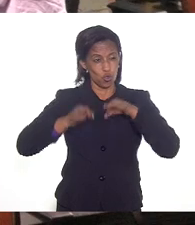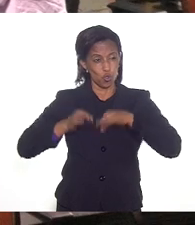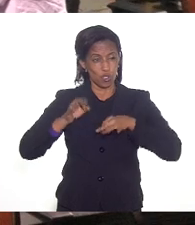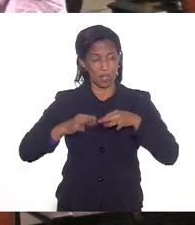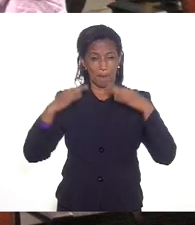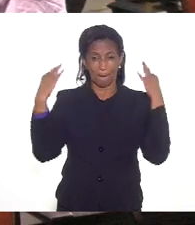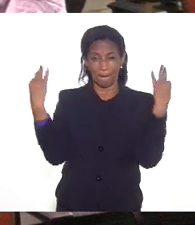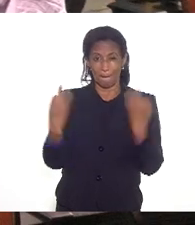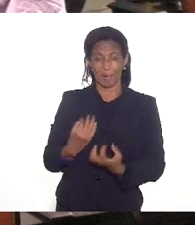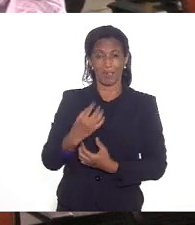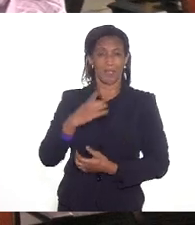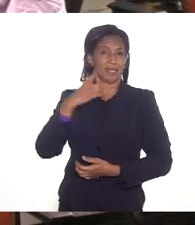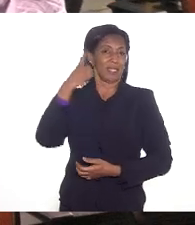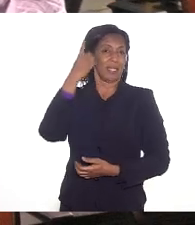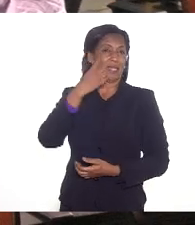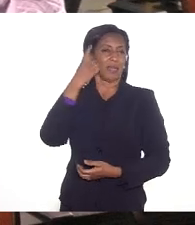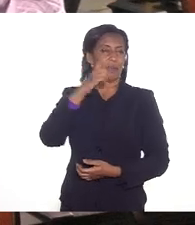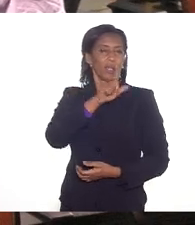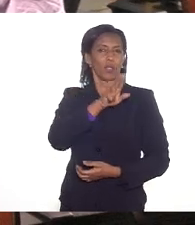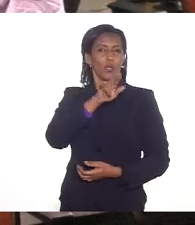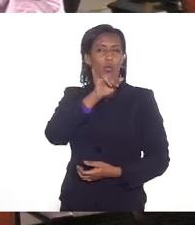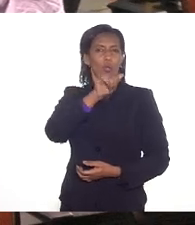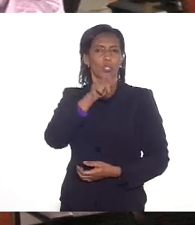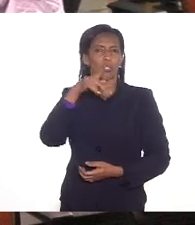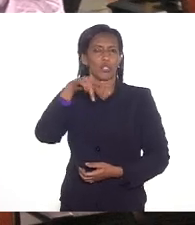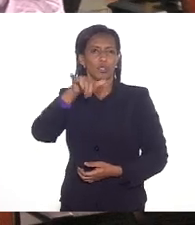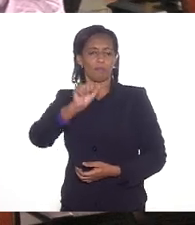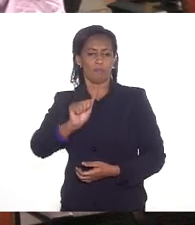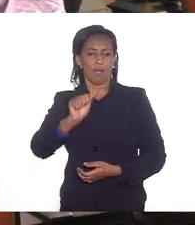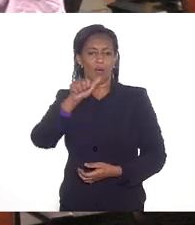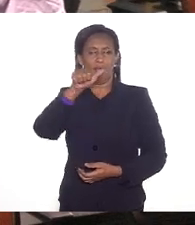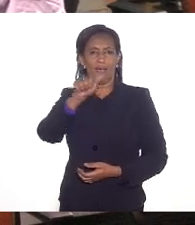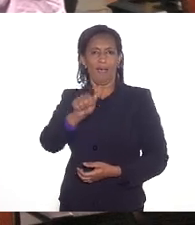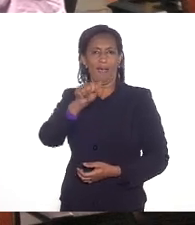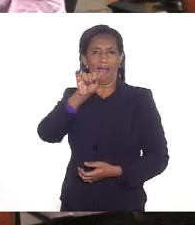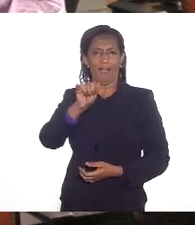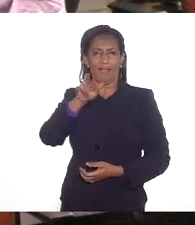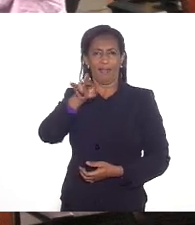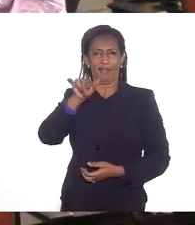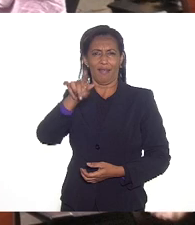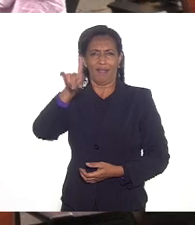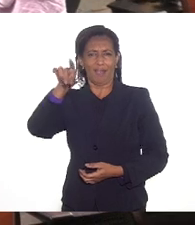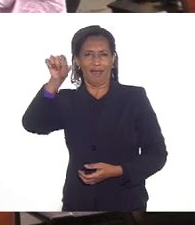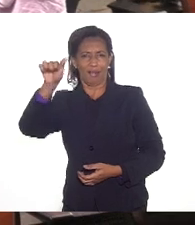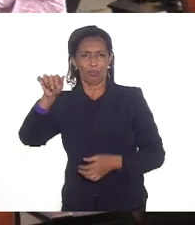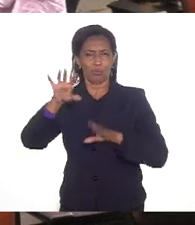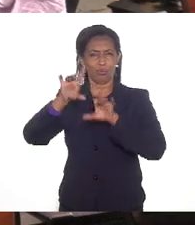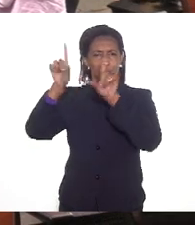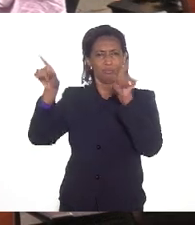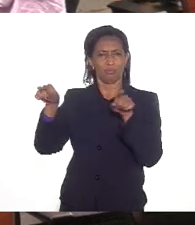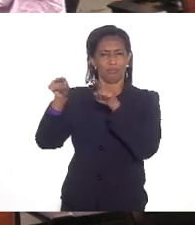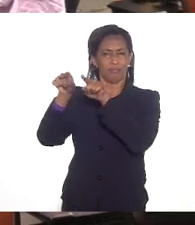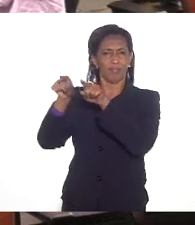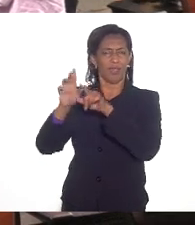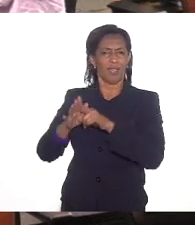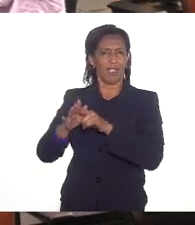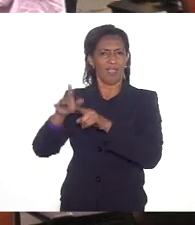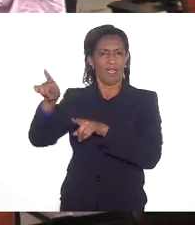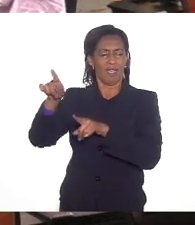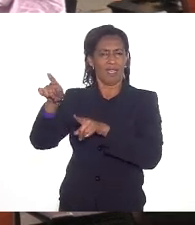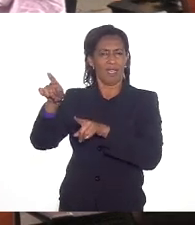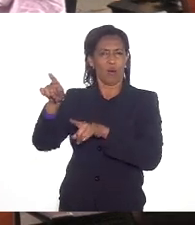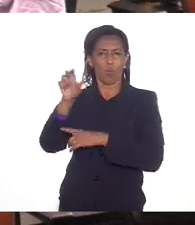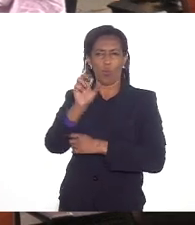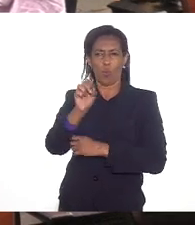nome da sala seria Deputado o spaulo de ayra a idade Xangô ayrá o Xangô o orixá